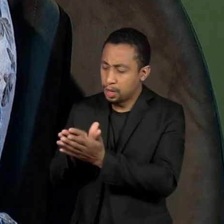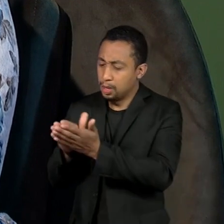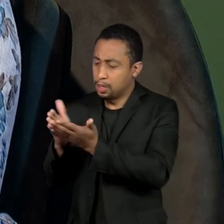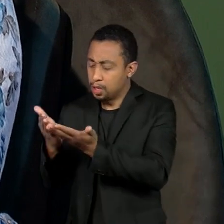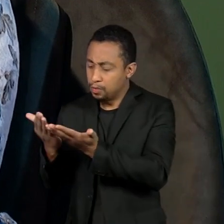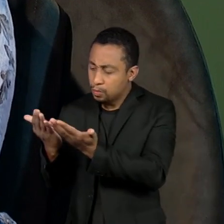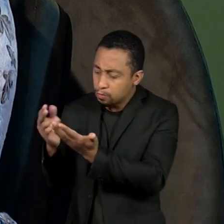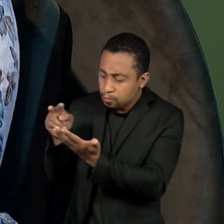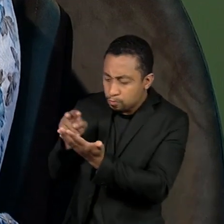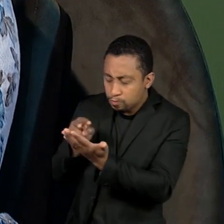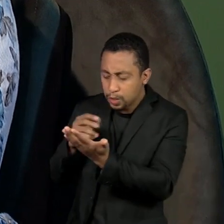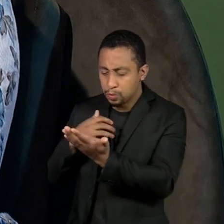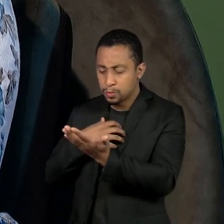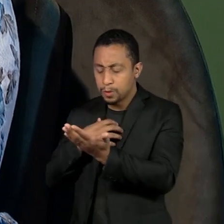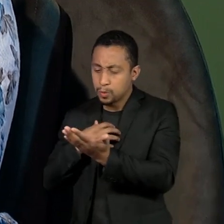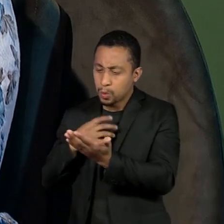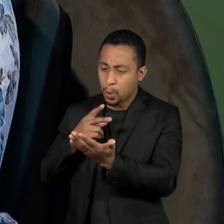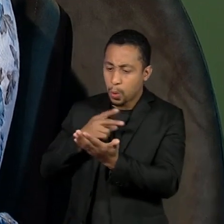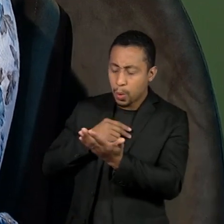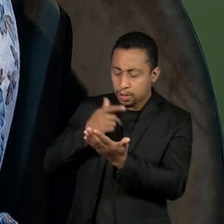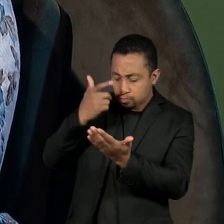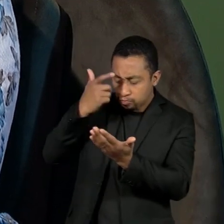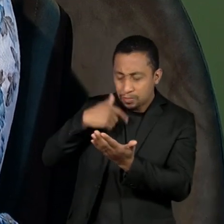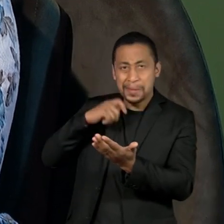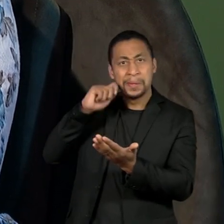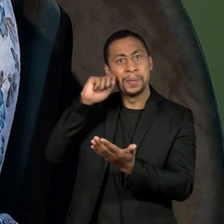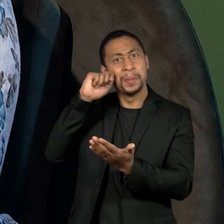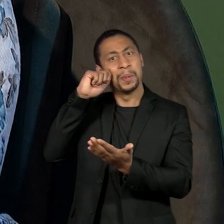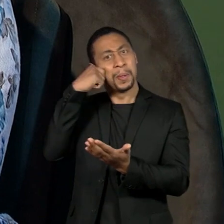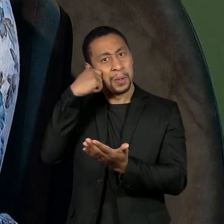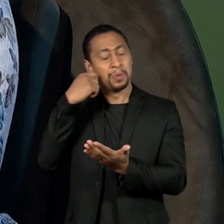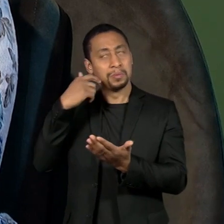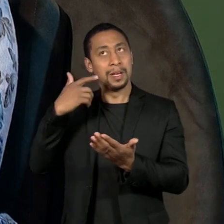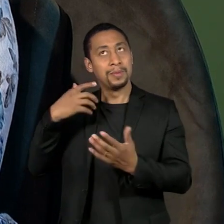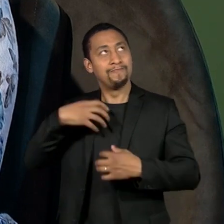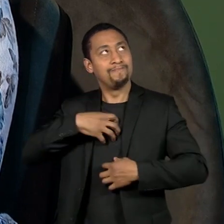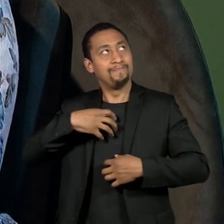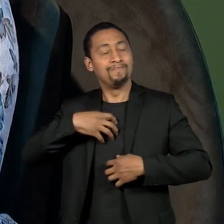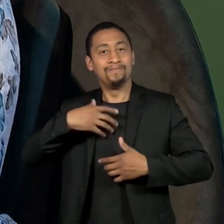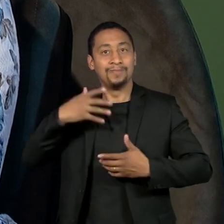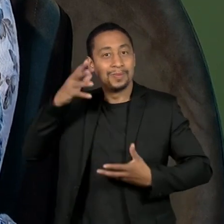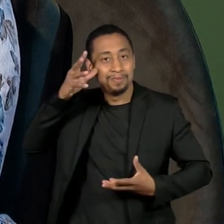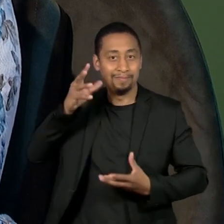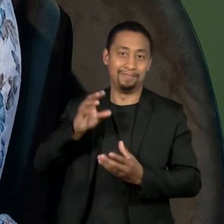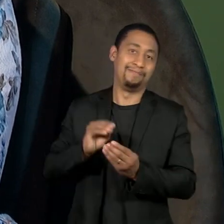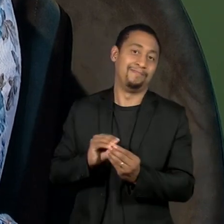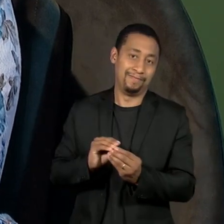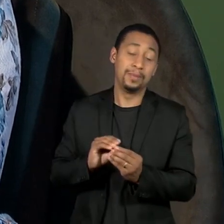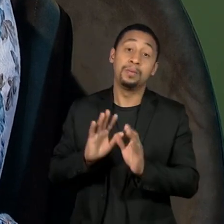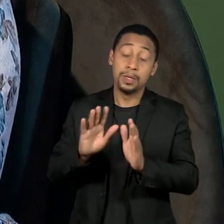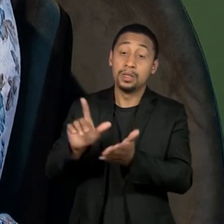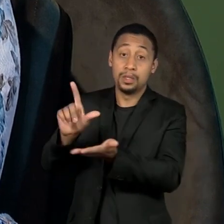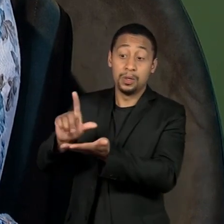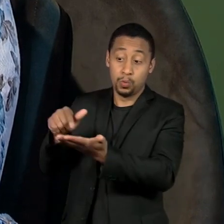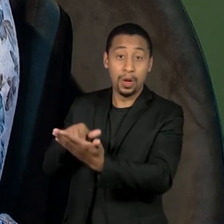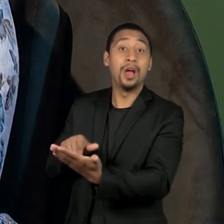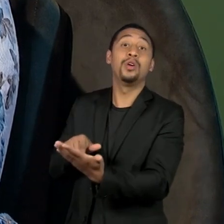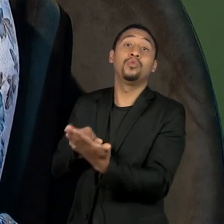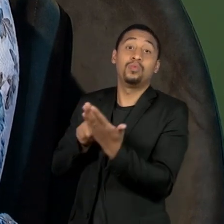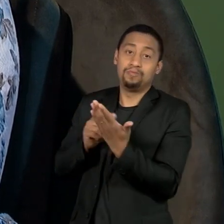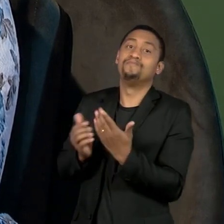vai se tornando negro, né? E a literatura, ela faz essa grande contribuição, né? A nossa grande dificuldade é que a gente